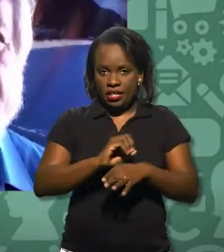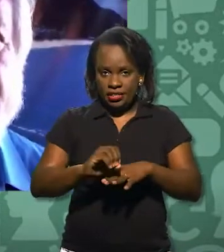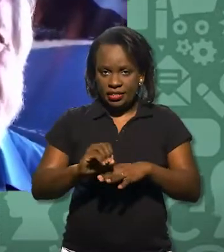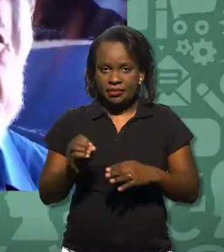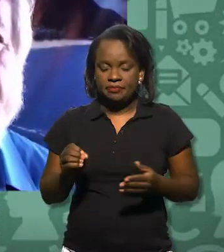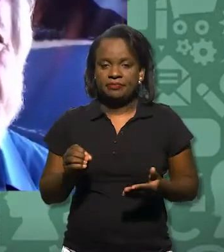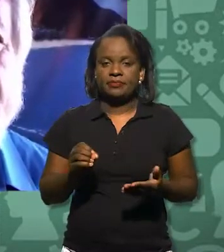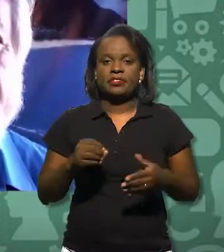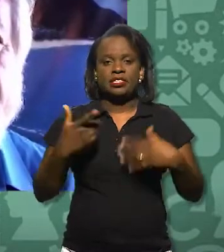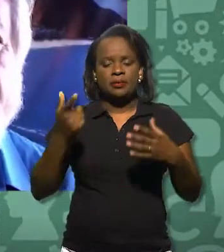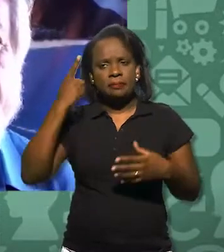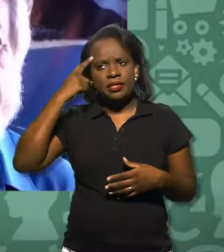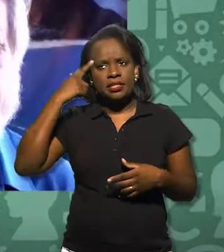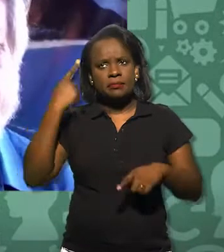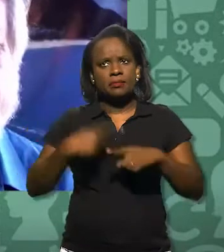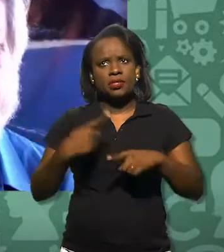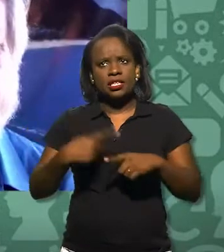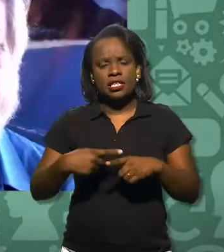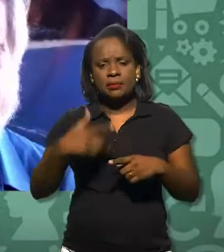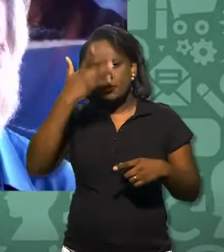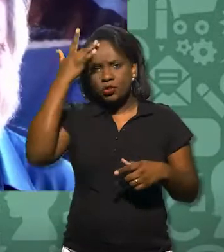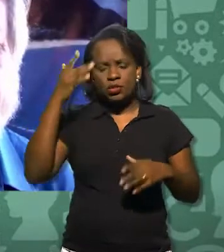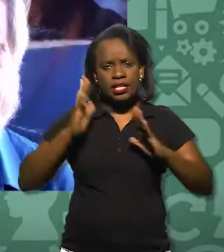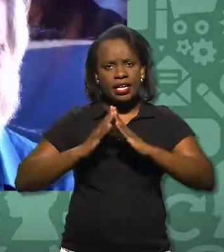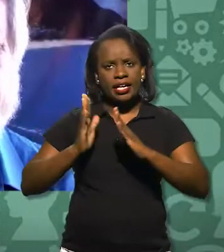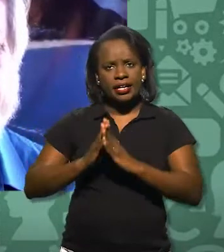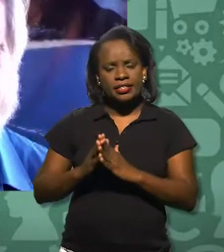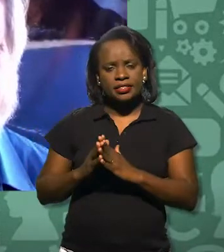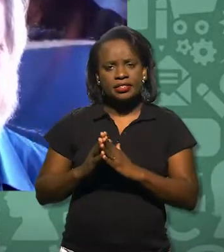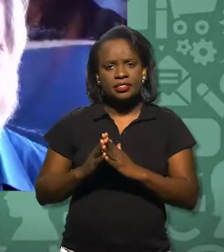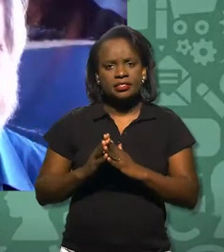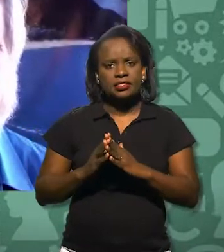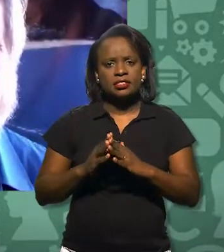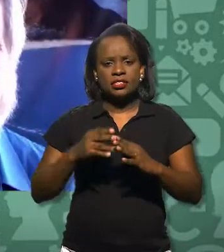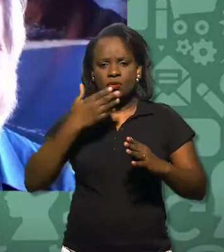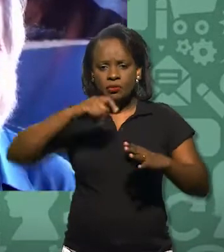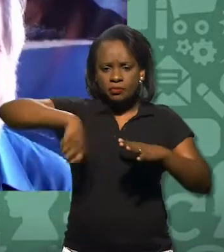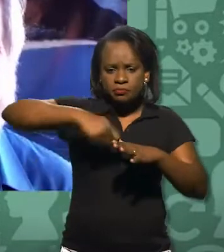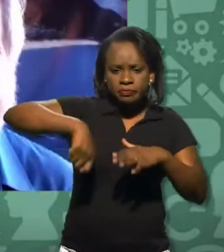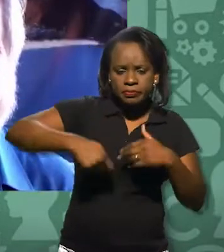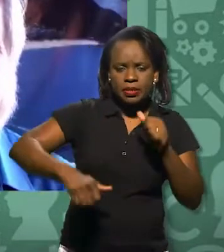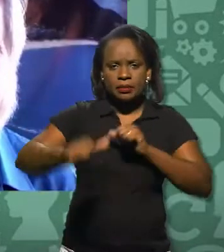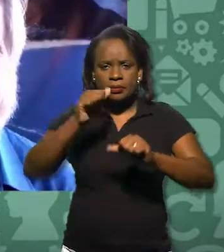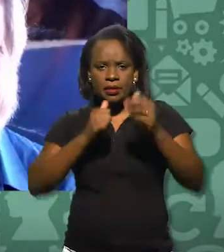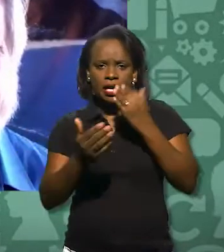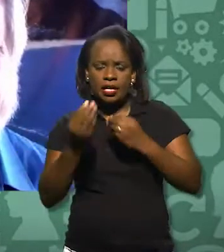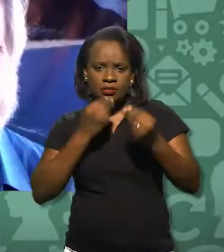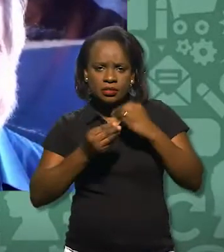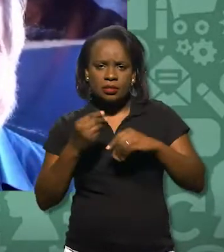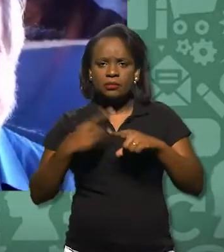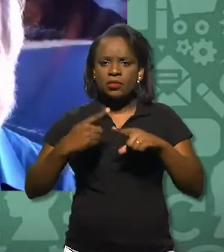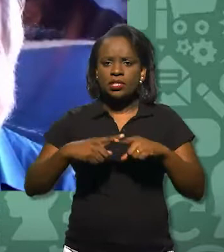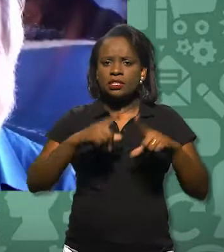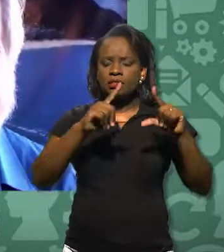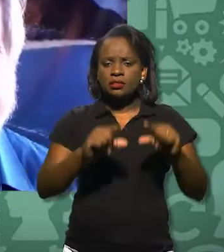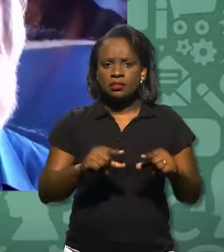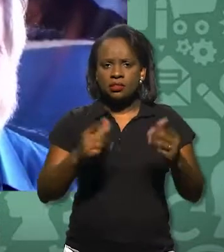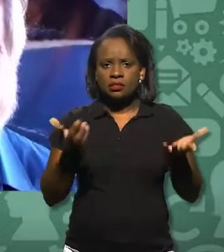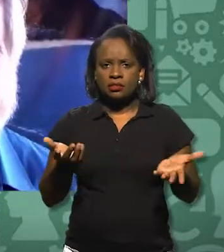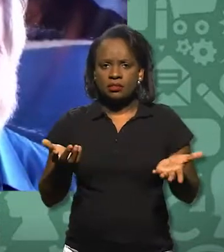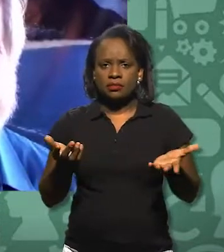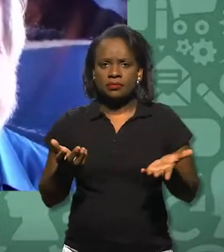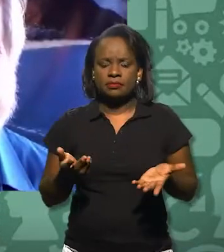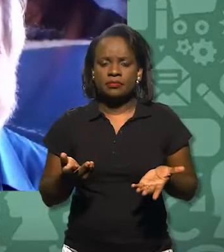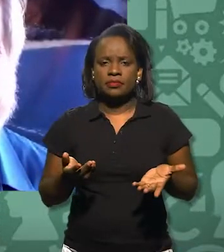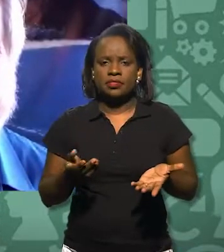matéria orgânica. E aí a gente começa a pensar por quê? Porque as pessoas estão em casa, estão cozinhando, estão bebendo, estão comendo, por que diminuiu